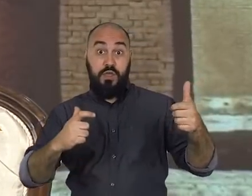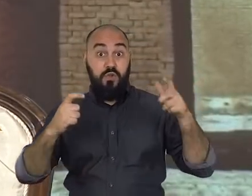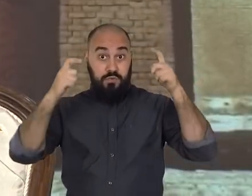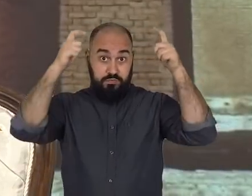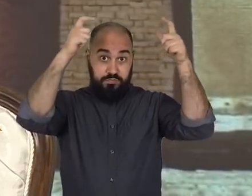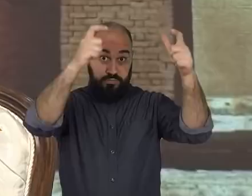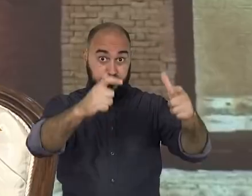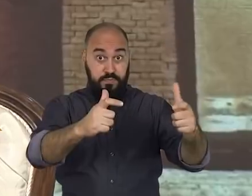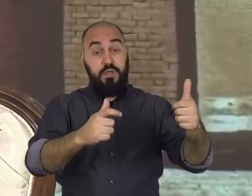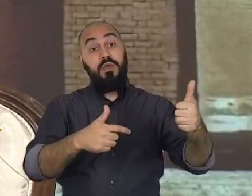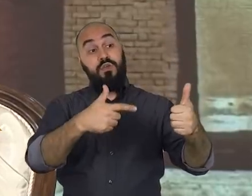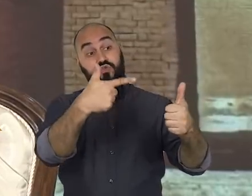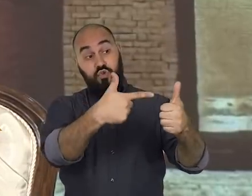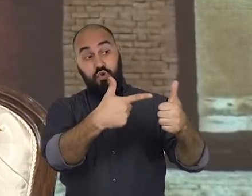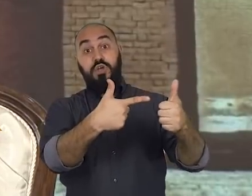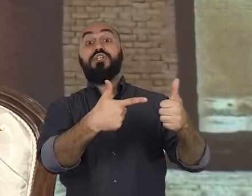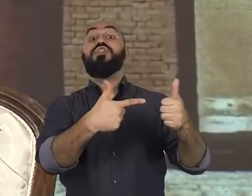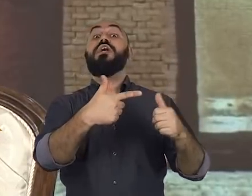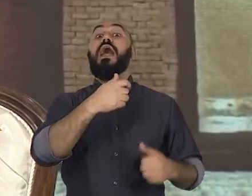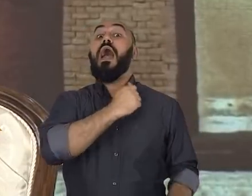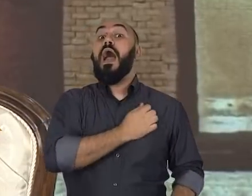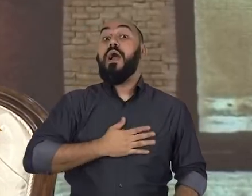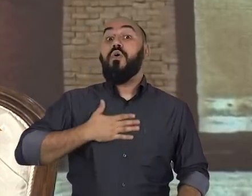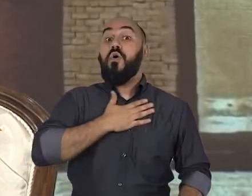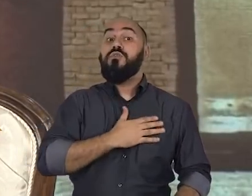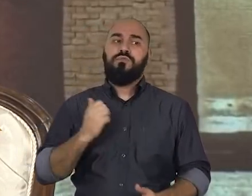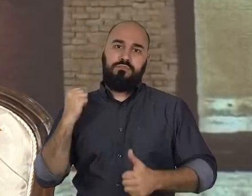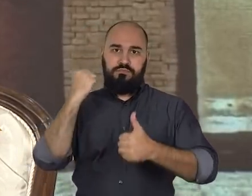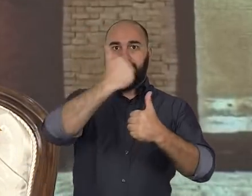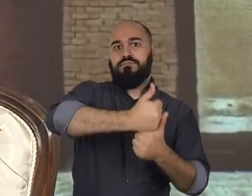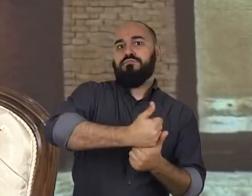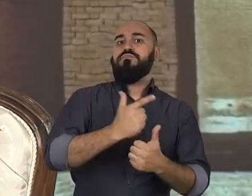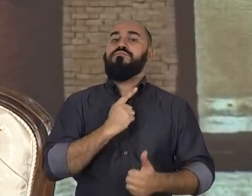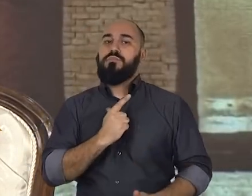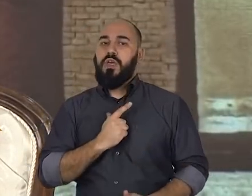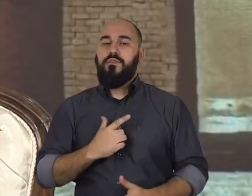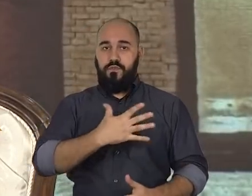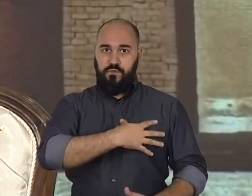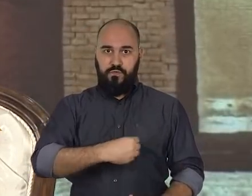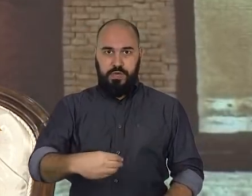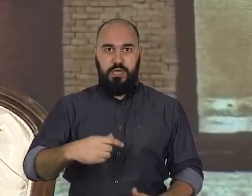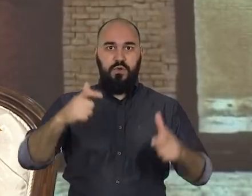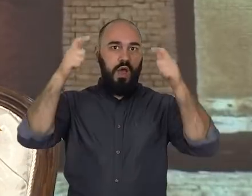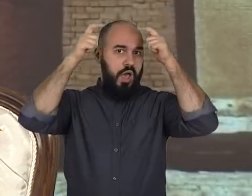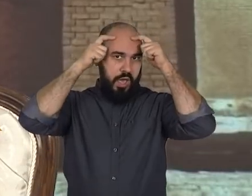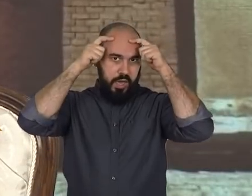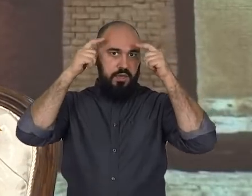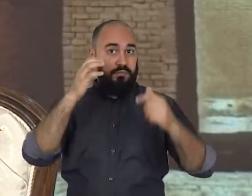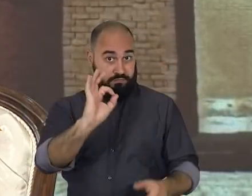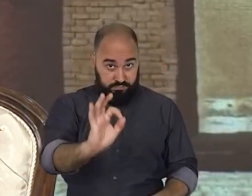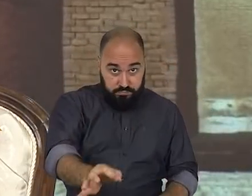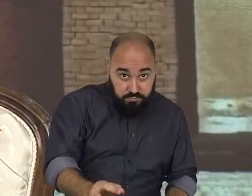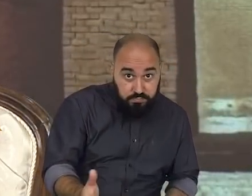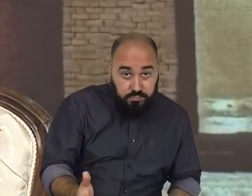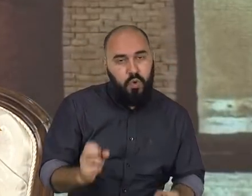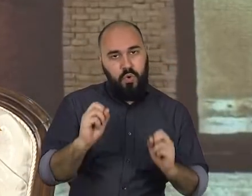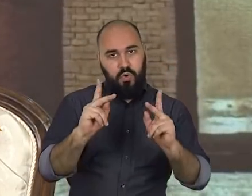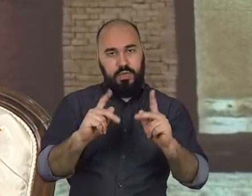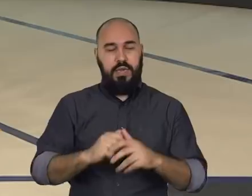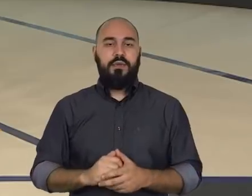coroa no dia 2 de agosto. Assim, no dia 2 de agosto, o seu filho se tornou o novo rei, ok?